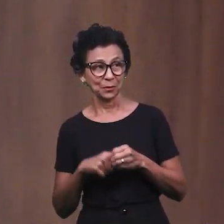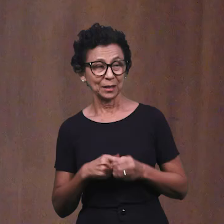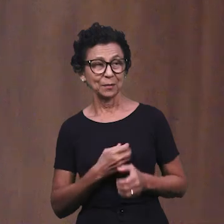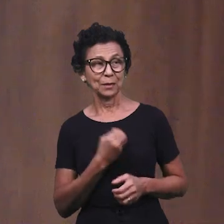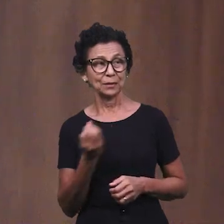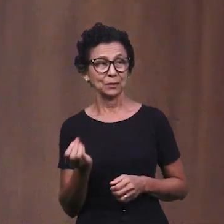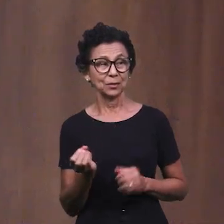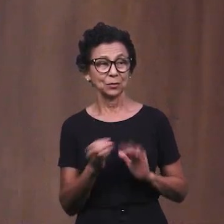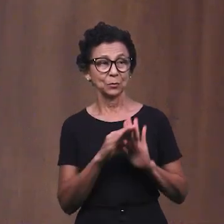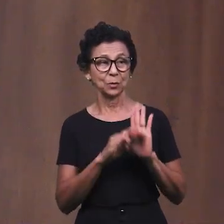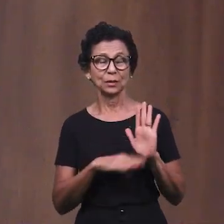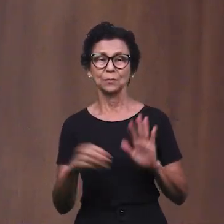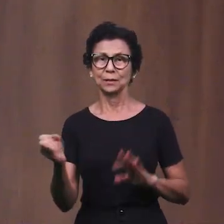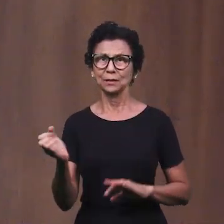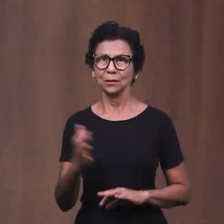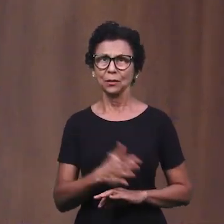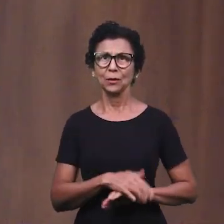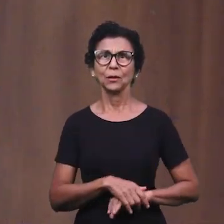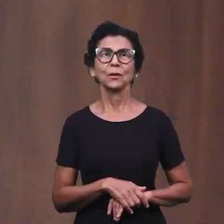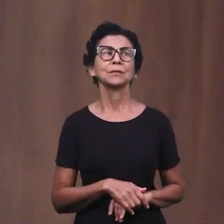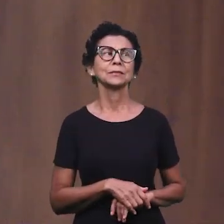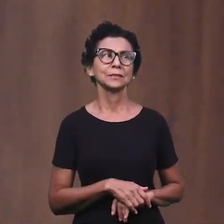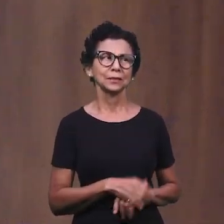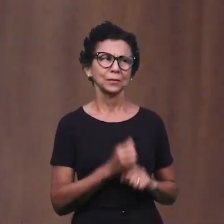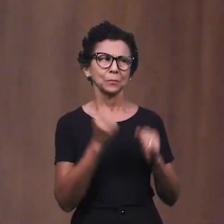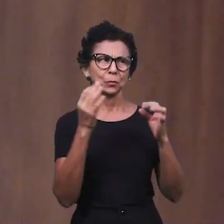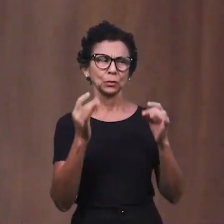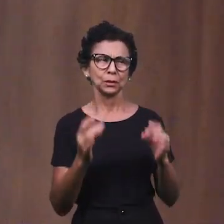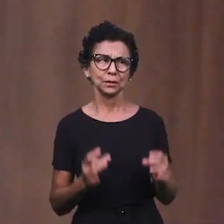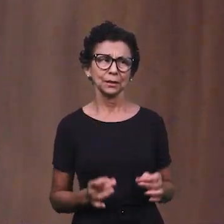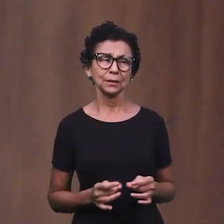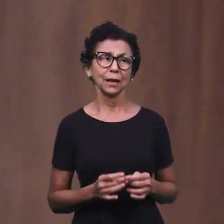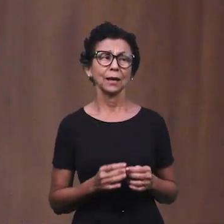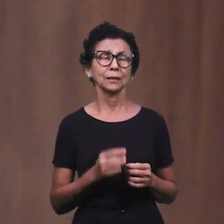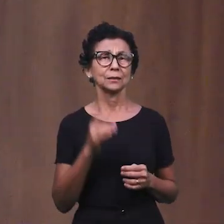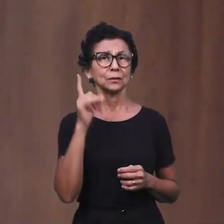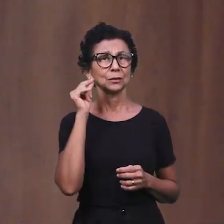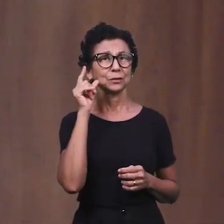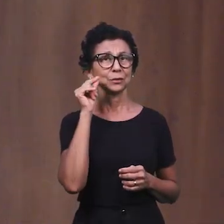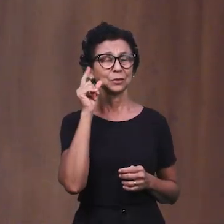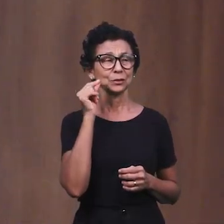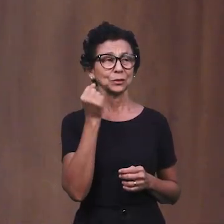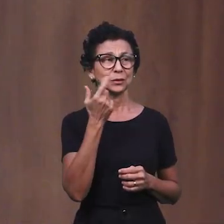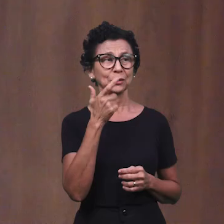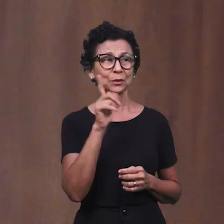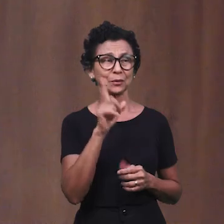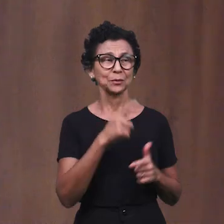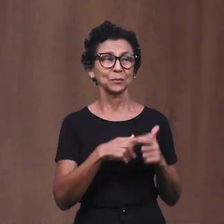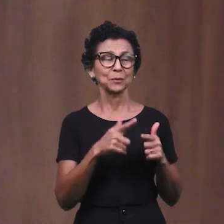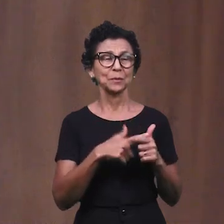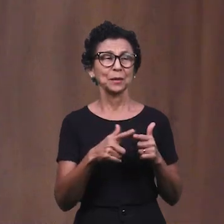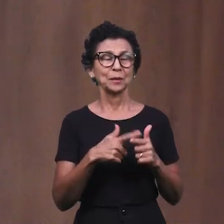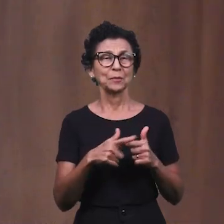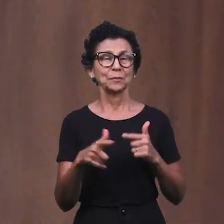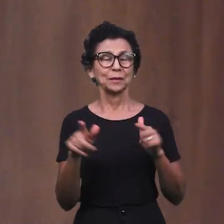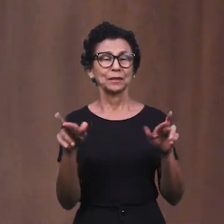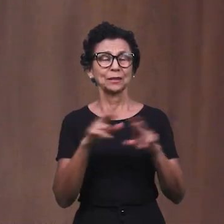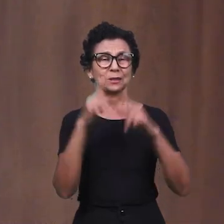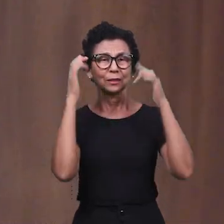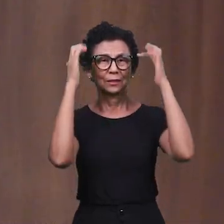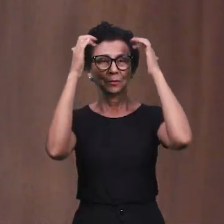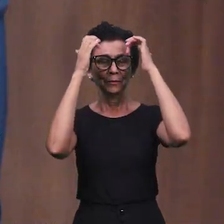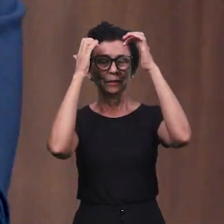você venha, porque eu acho que tem muito mais assunto sobre sono e sobre outras questões neurológicas que a gente pode tratar